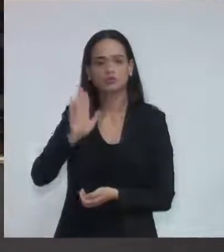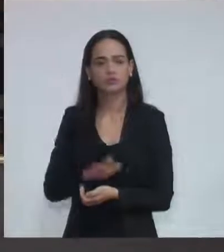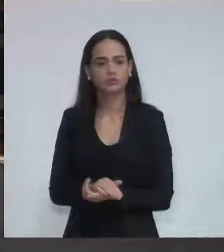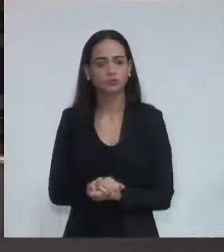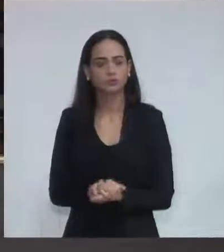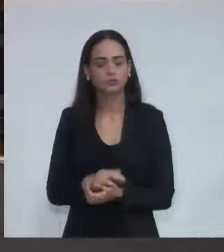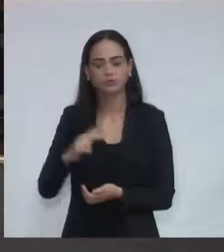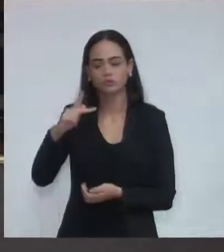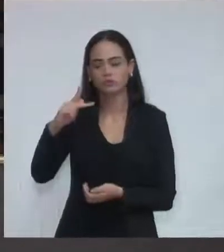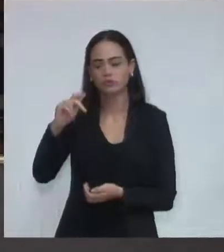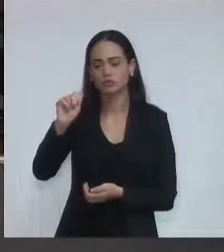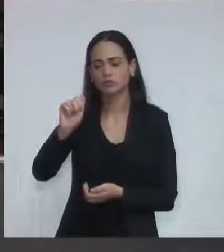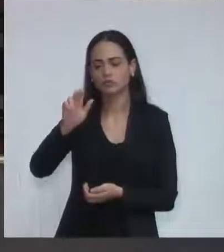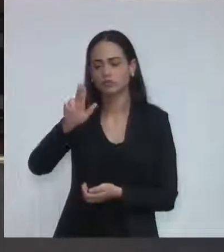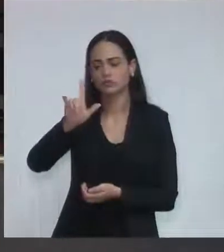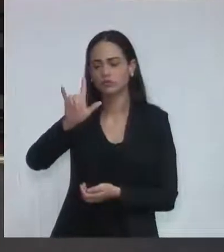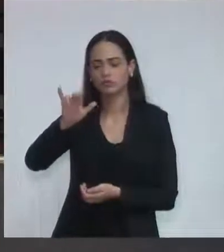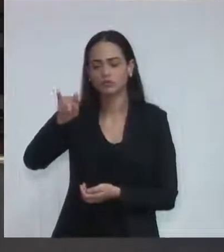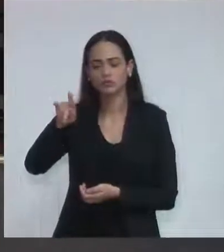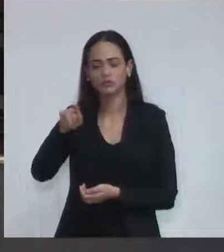Paulinho Palmeira.